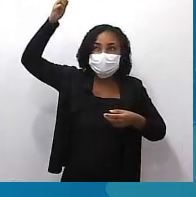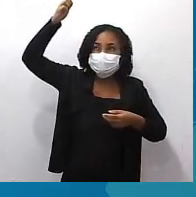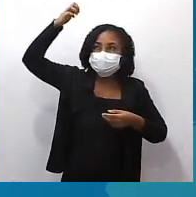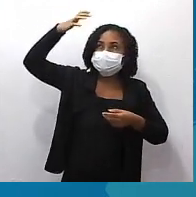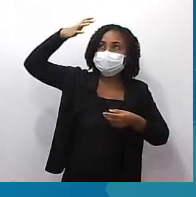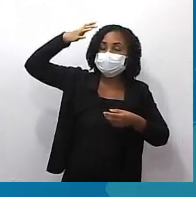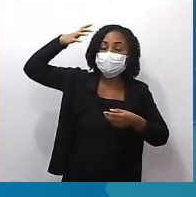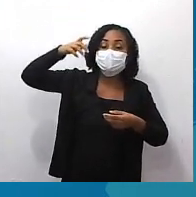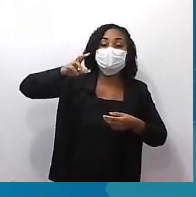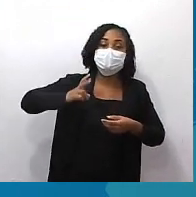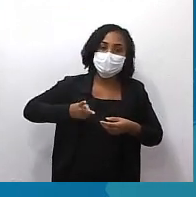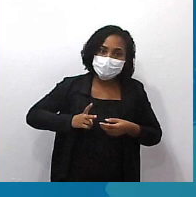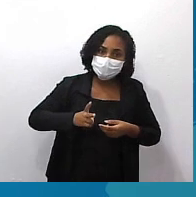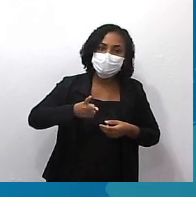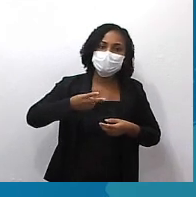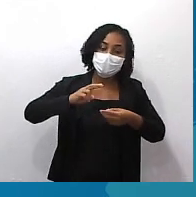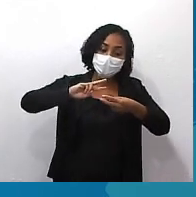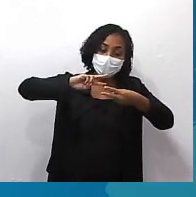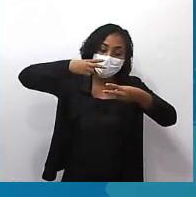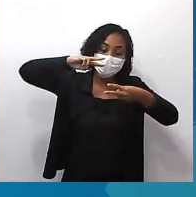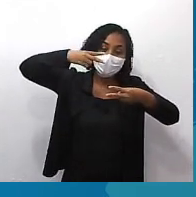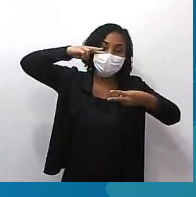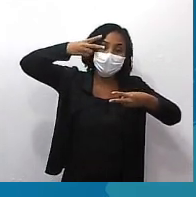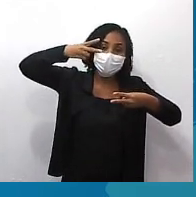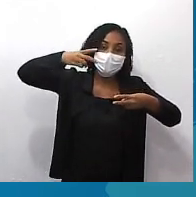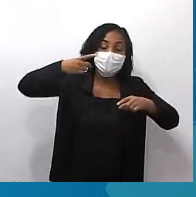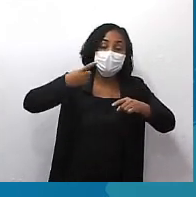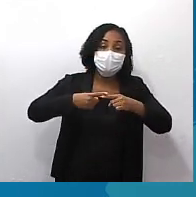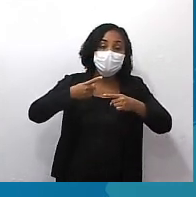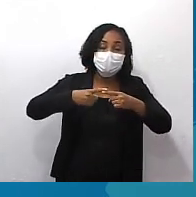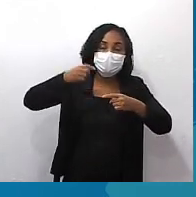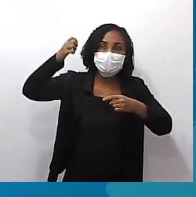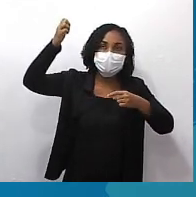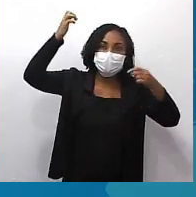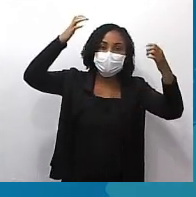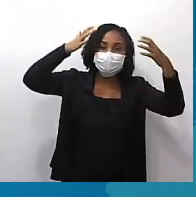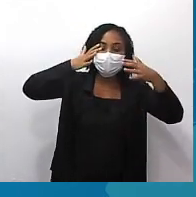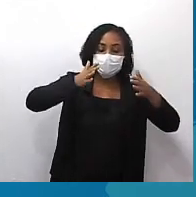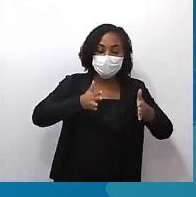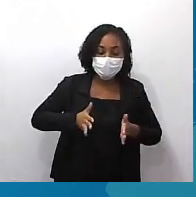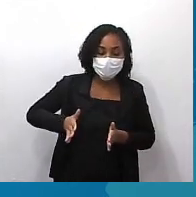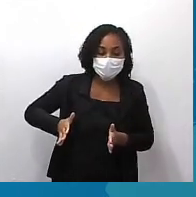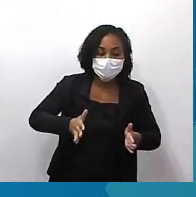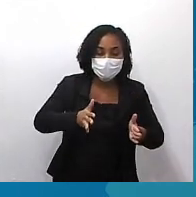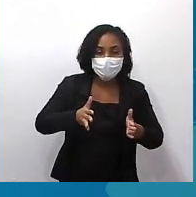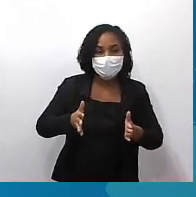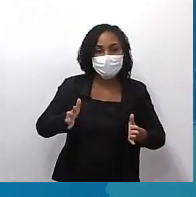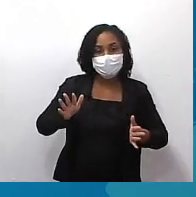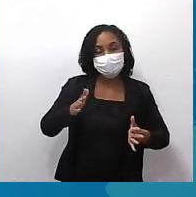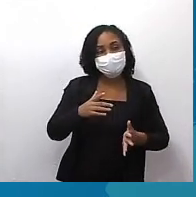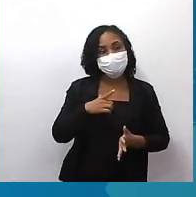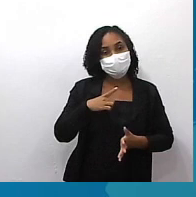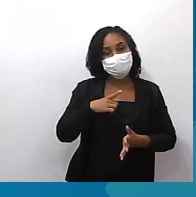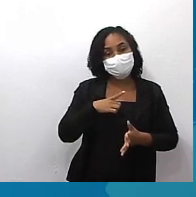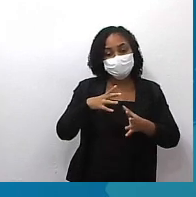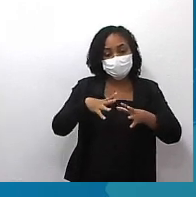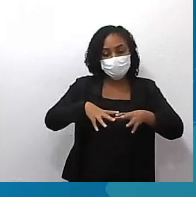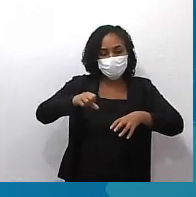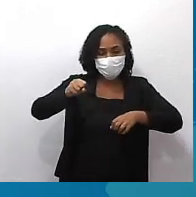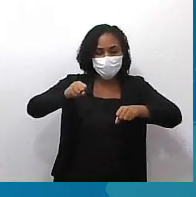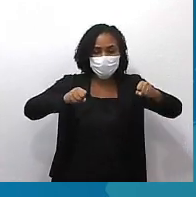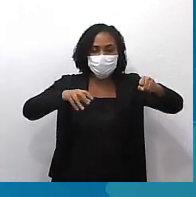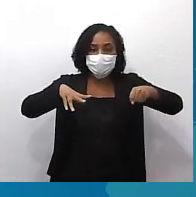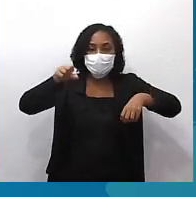e continuará a aumentar. Por quê? Porque a nossa fonte de energia depende dos rios. Aí os nossos rios estão secando. Como